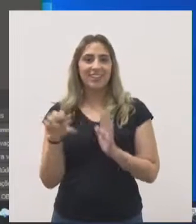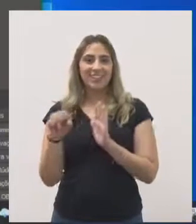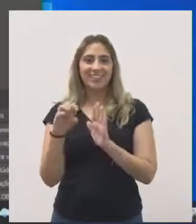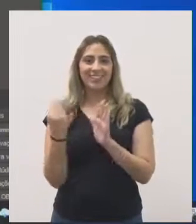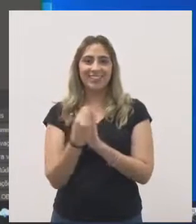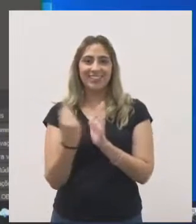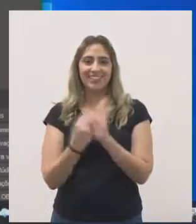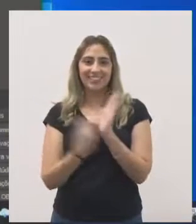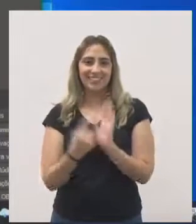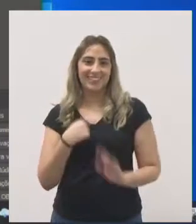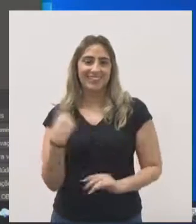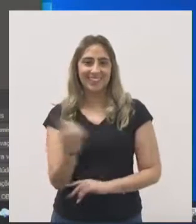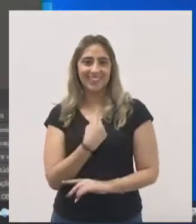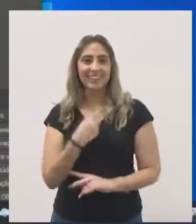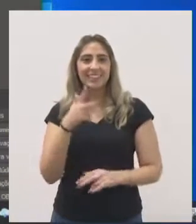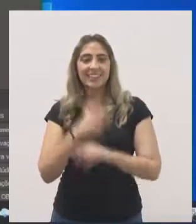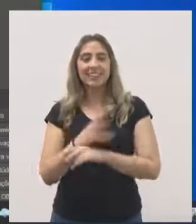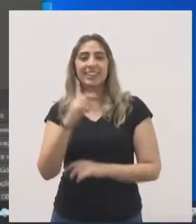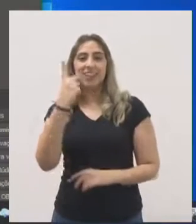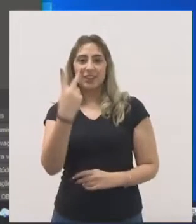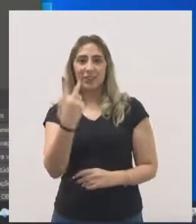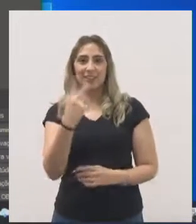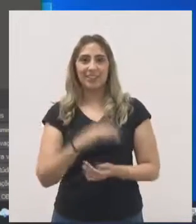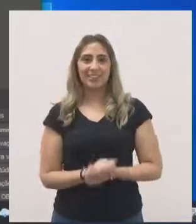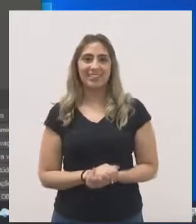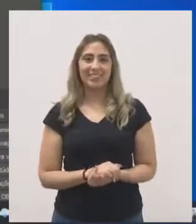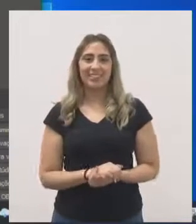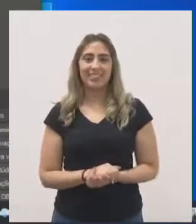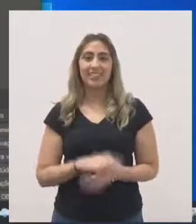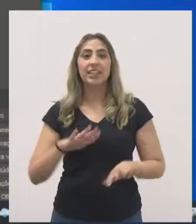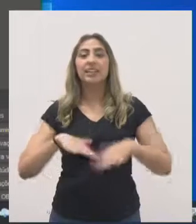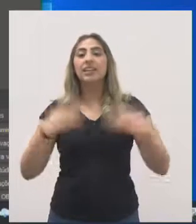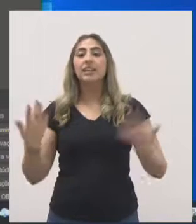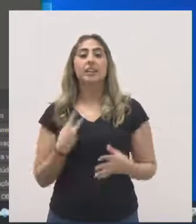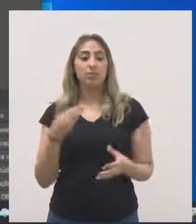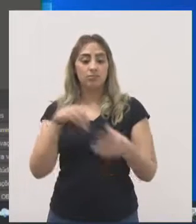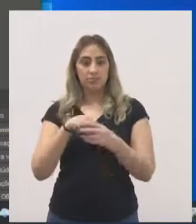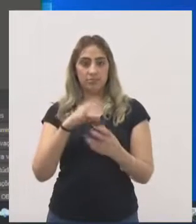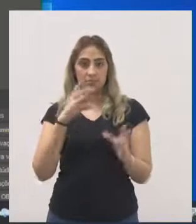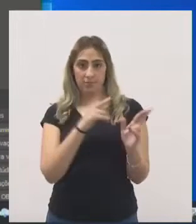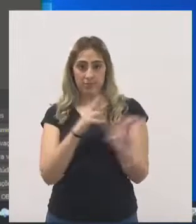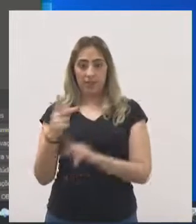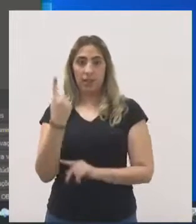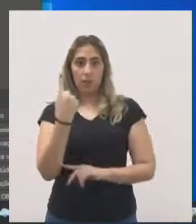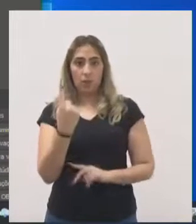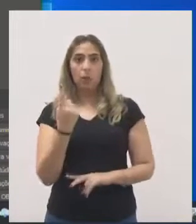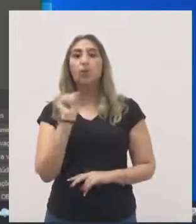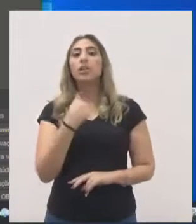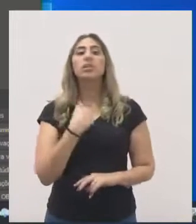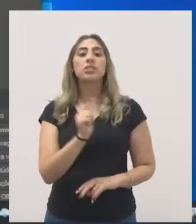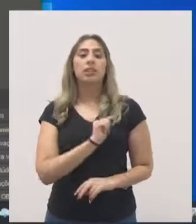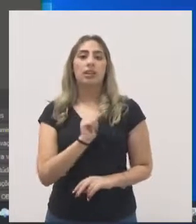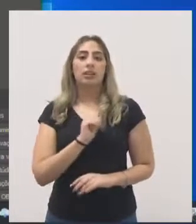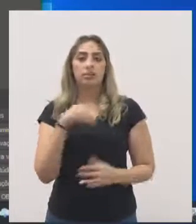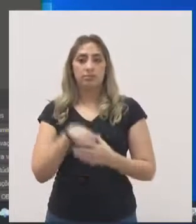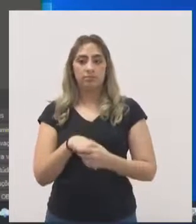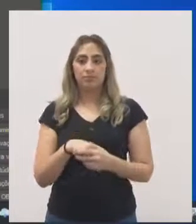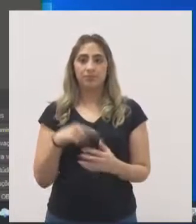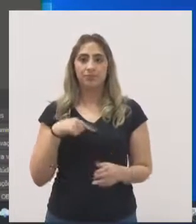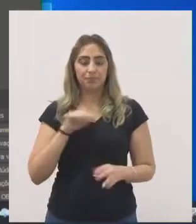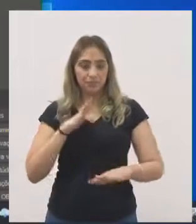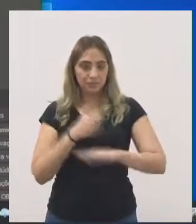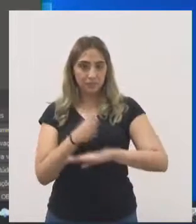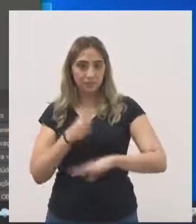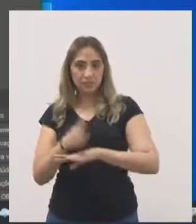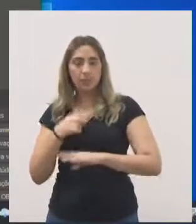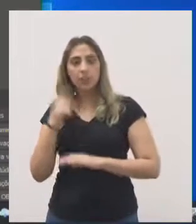pode adicionar uma cena 2, certo? Então, na cena 1, o que a gente já tem? A gente já tem as entradas